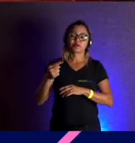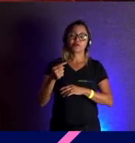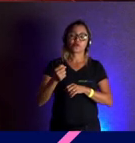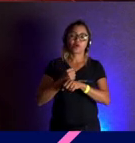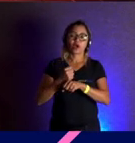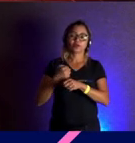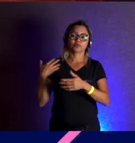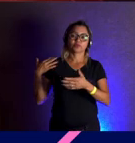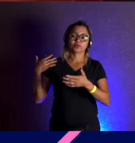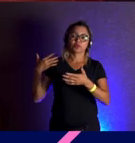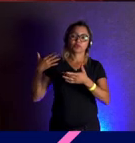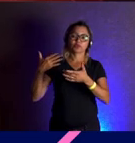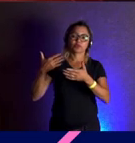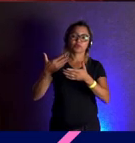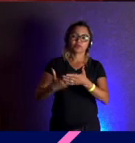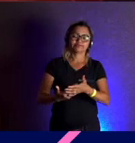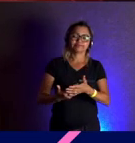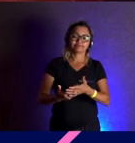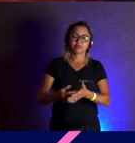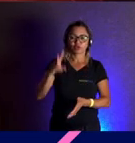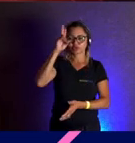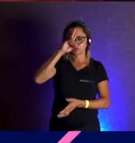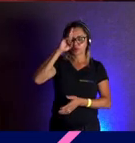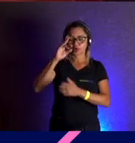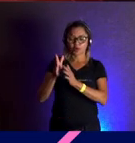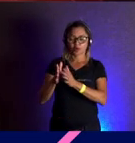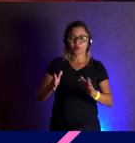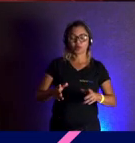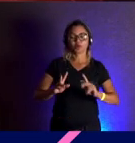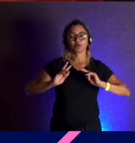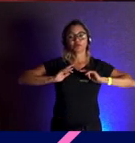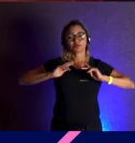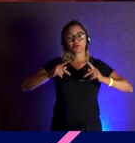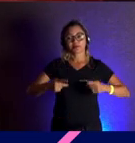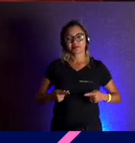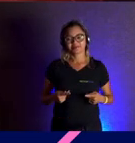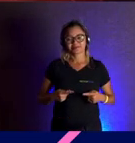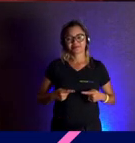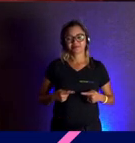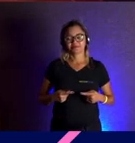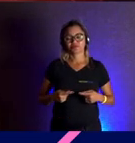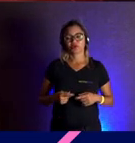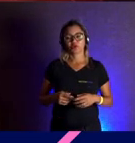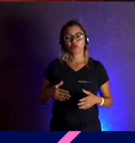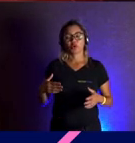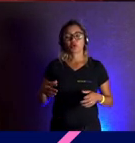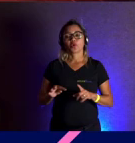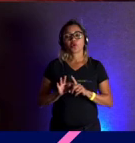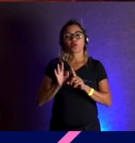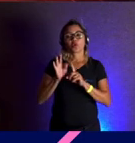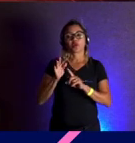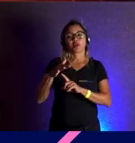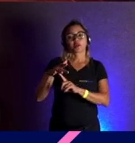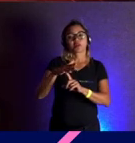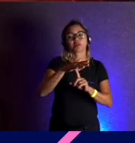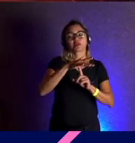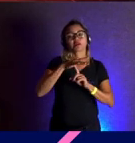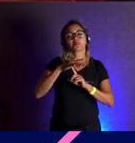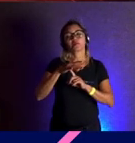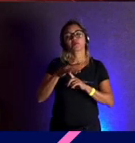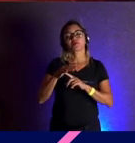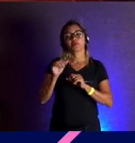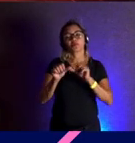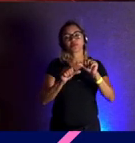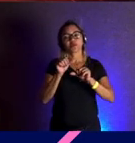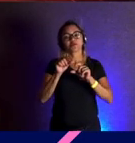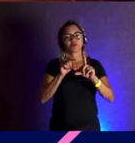pegar um tempo curto da história da humanidade, num determinado clima, né? Com variações muito pequenas ao longo